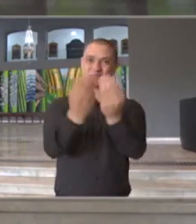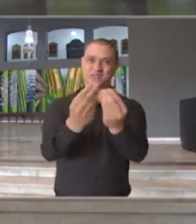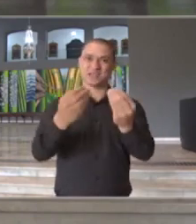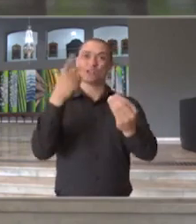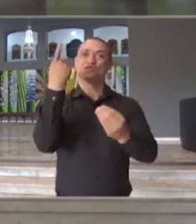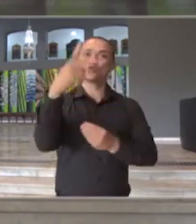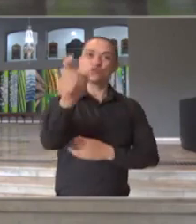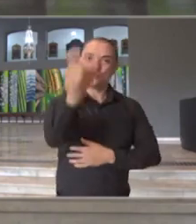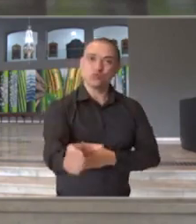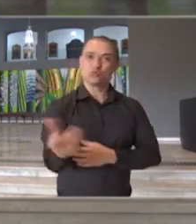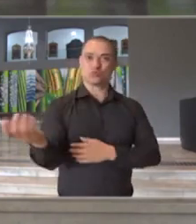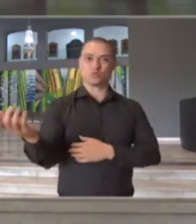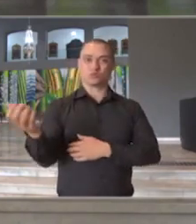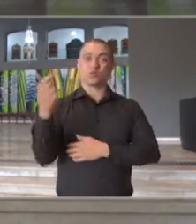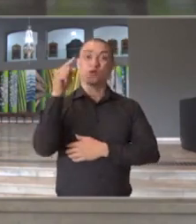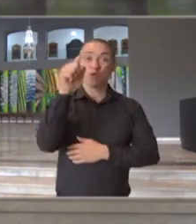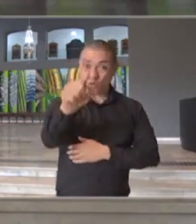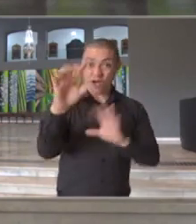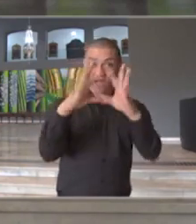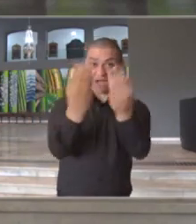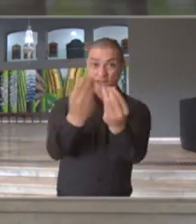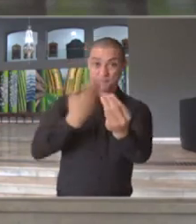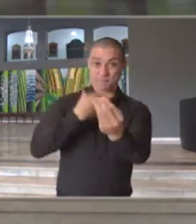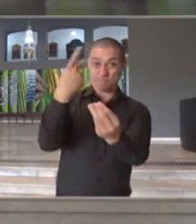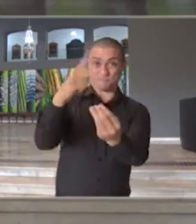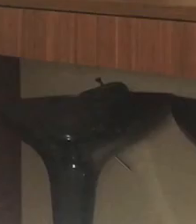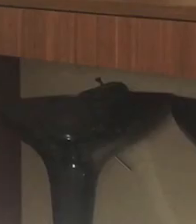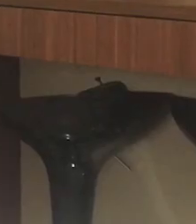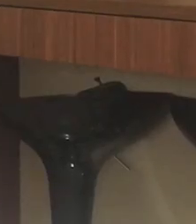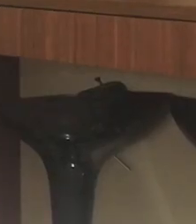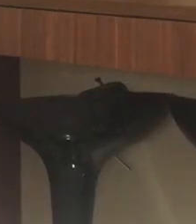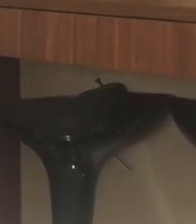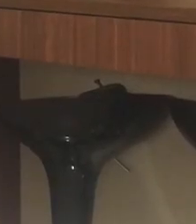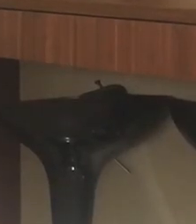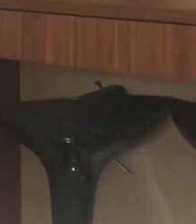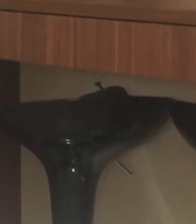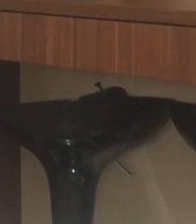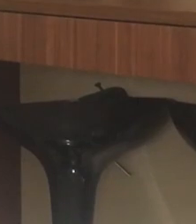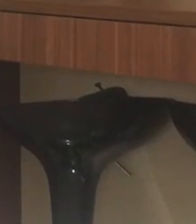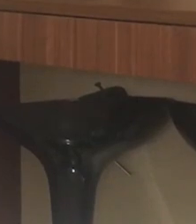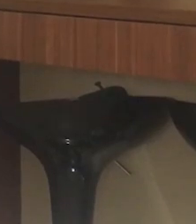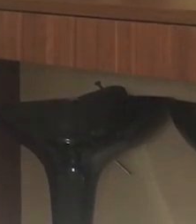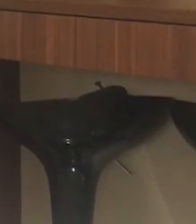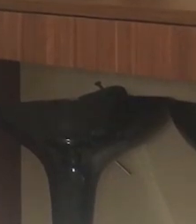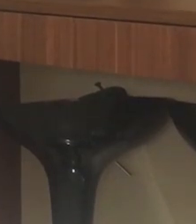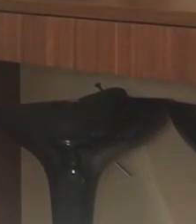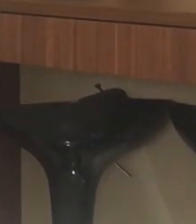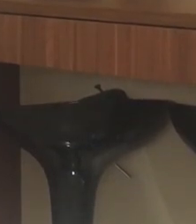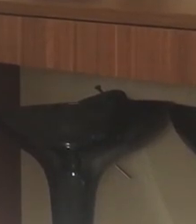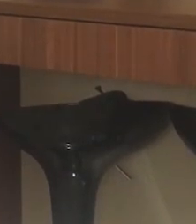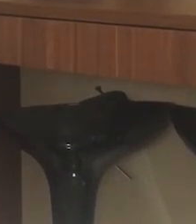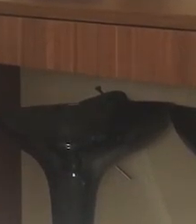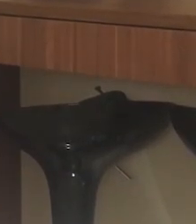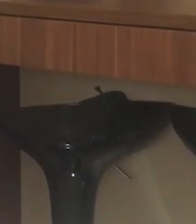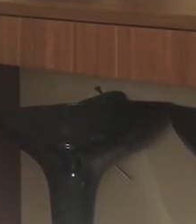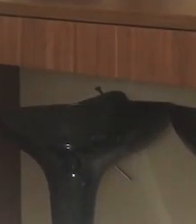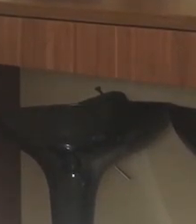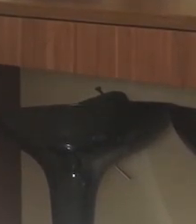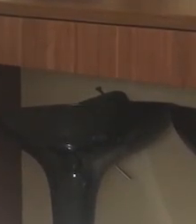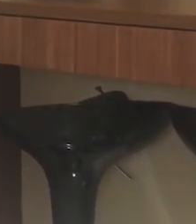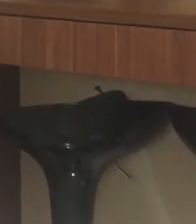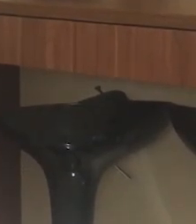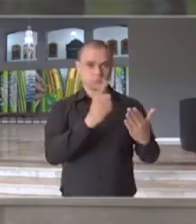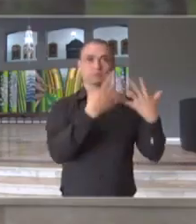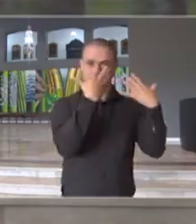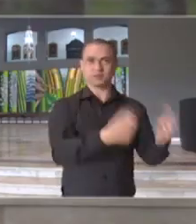a saúde dos seus amigos, a saúde de brasileiros. Com relação aos profissionais do setor de beleza, Dória disse